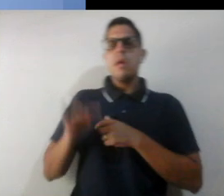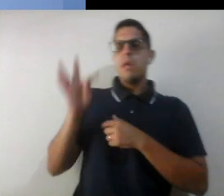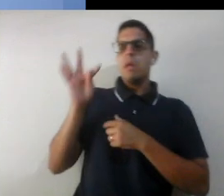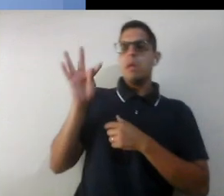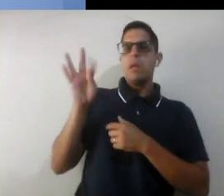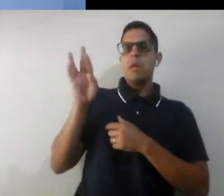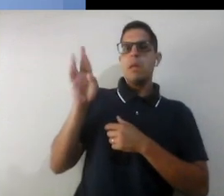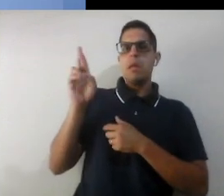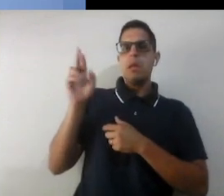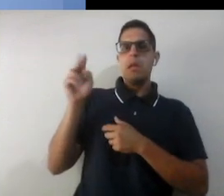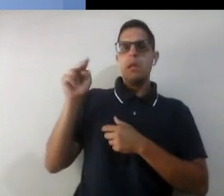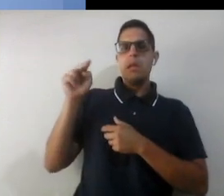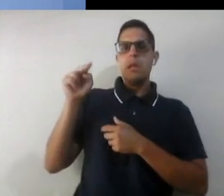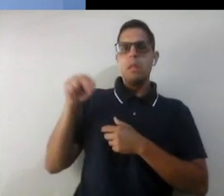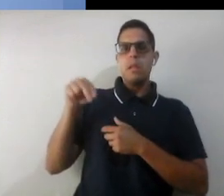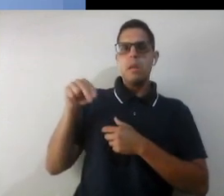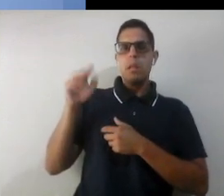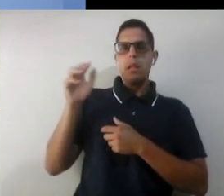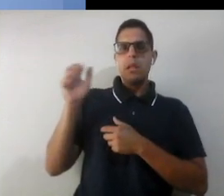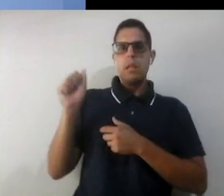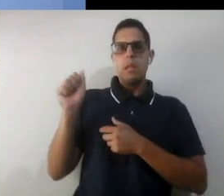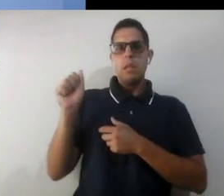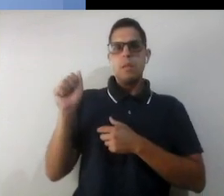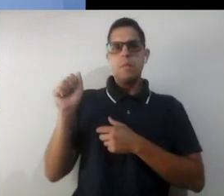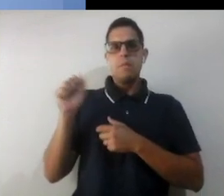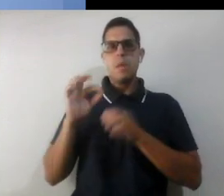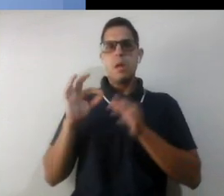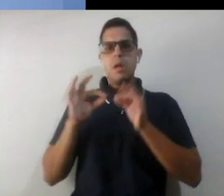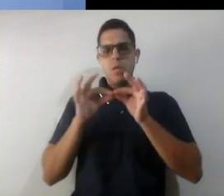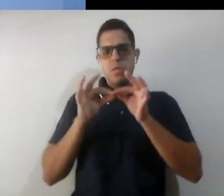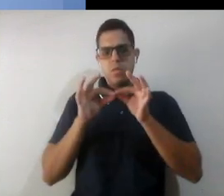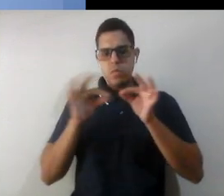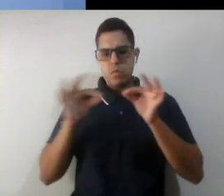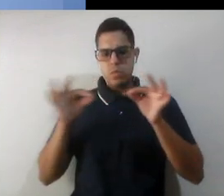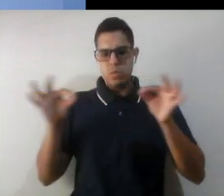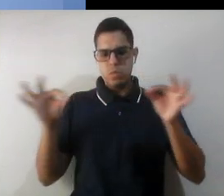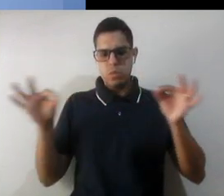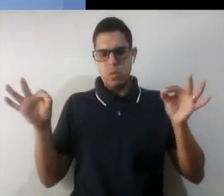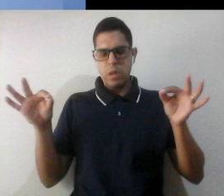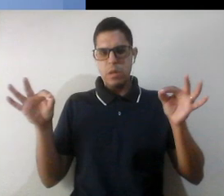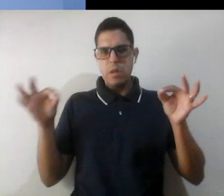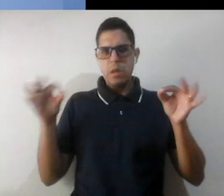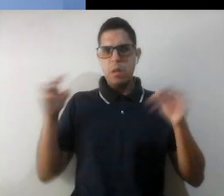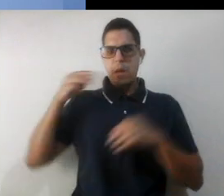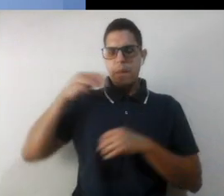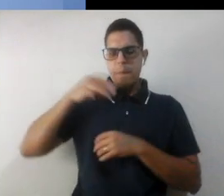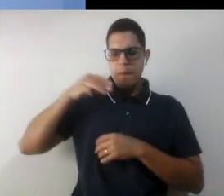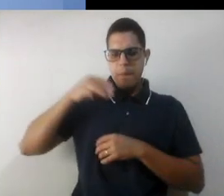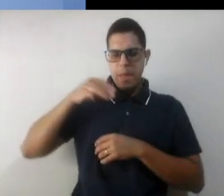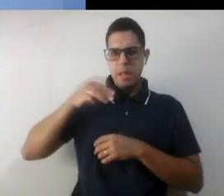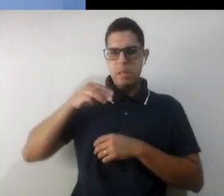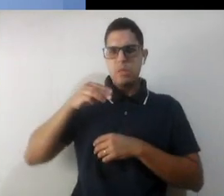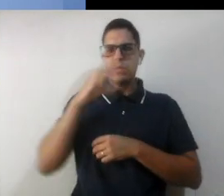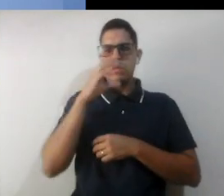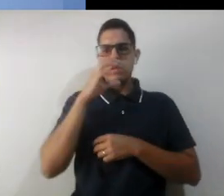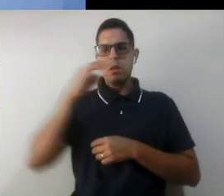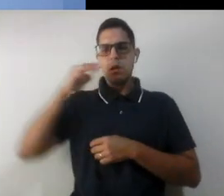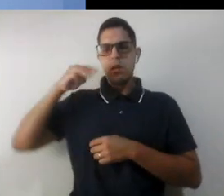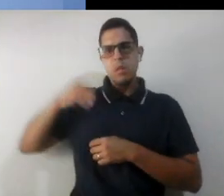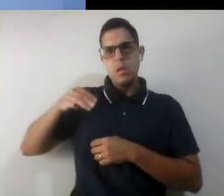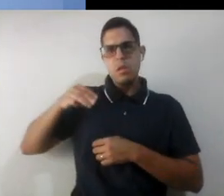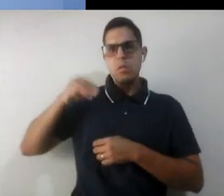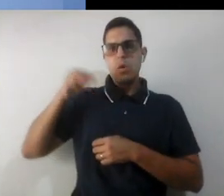fita métrica flexível e graduada em metros, centímetros e milímetros, que